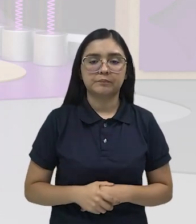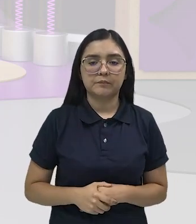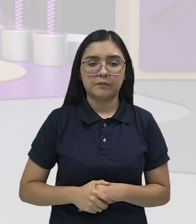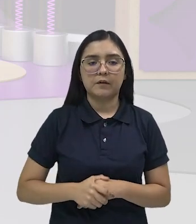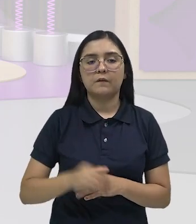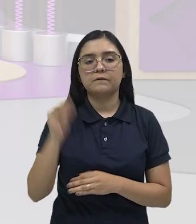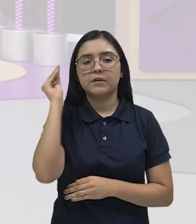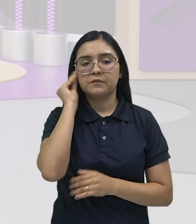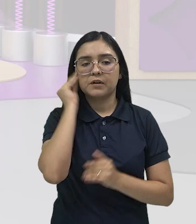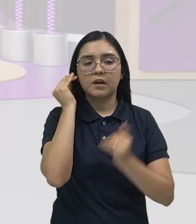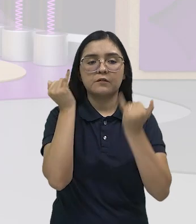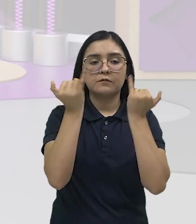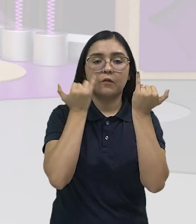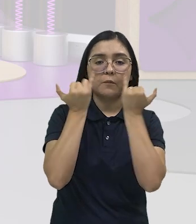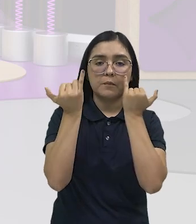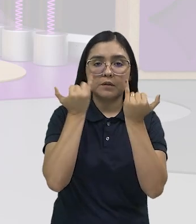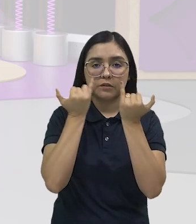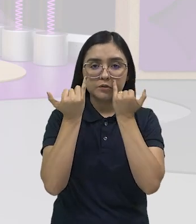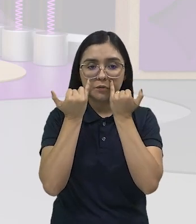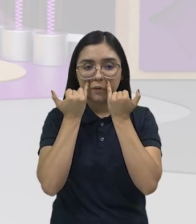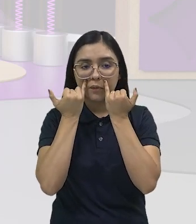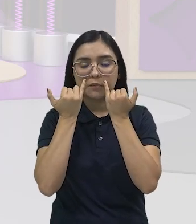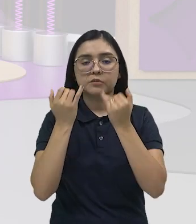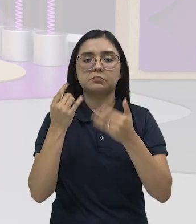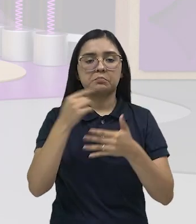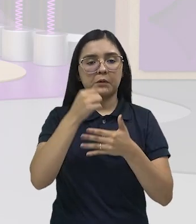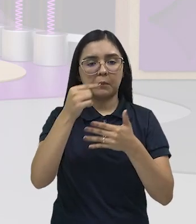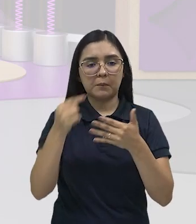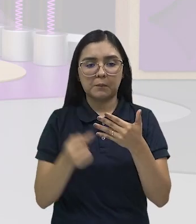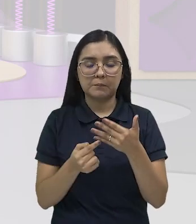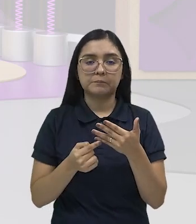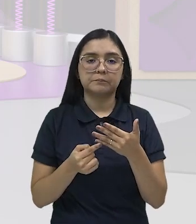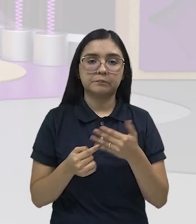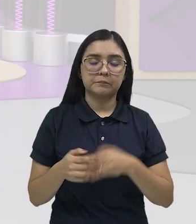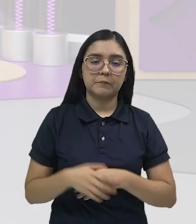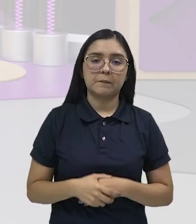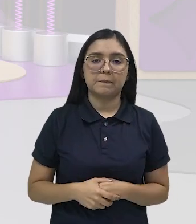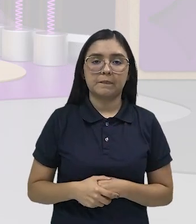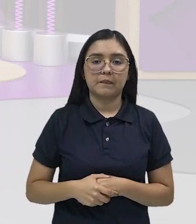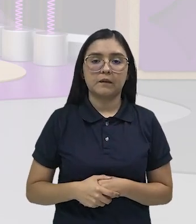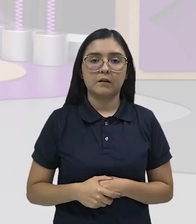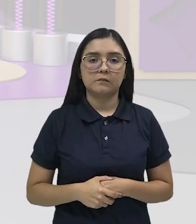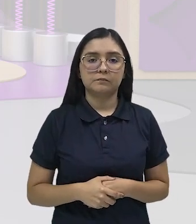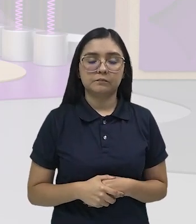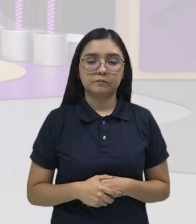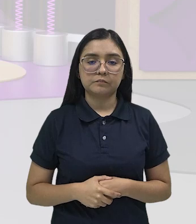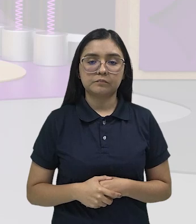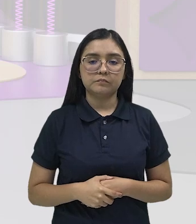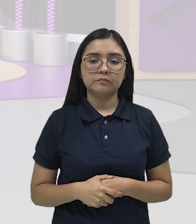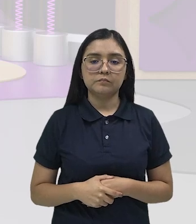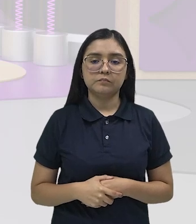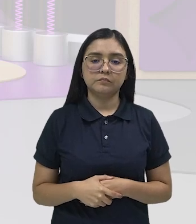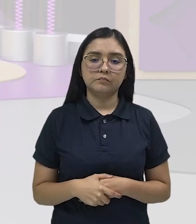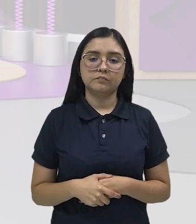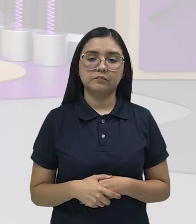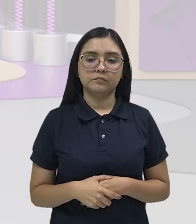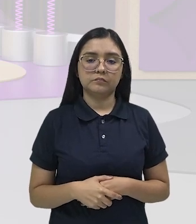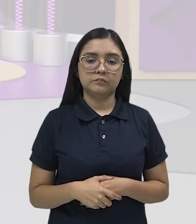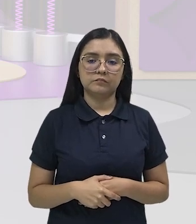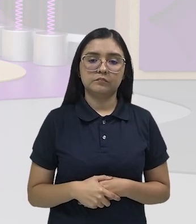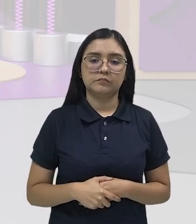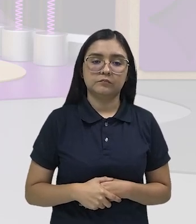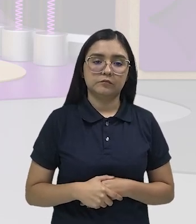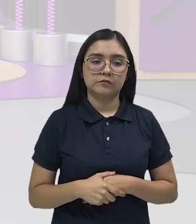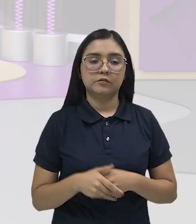são certos componentes desta tua situação e você vai atrelando o quê? As